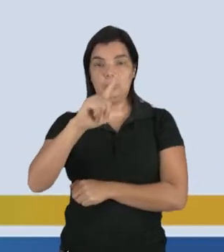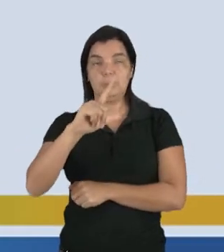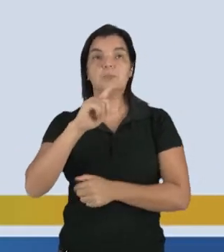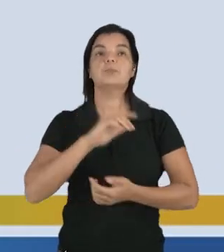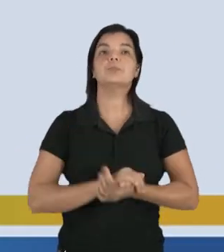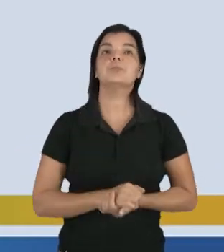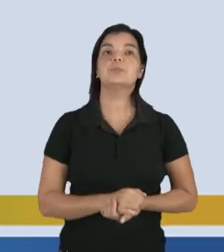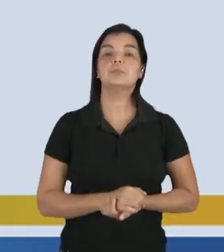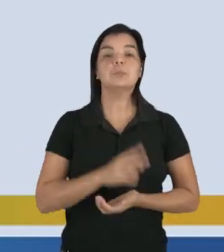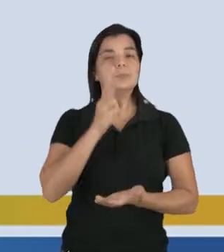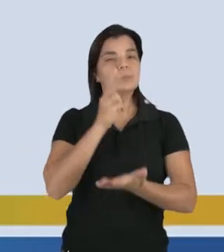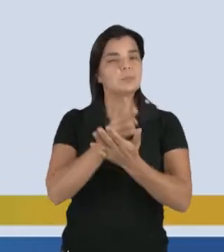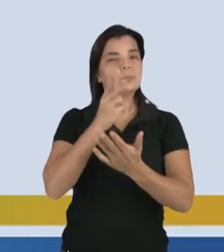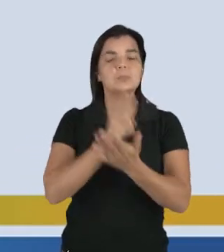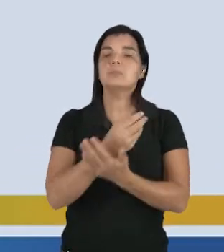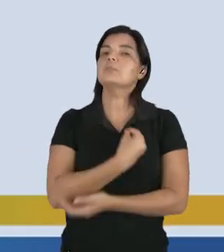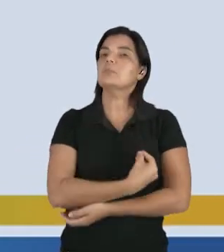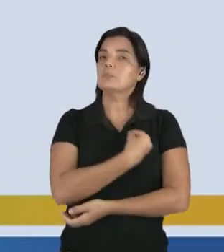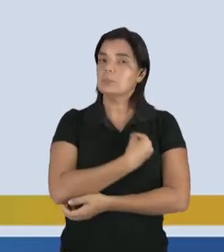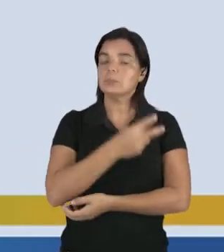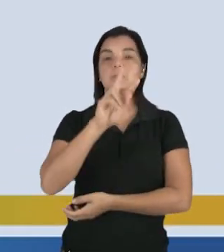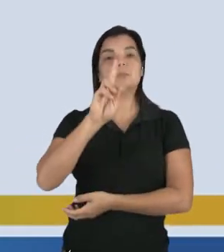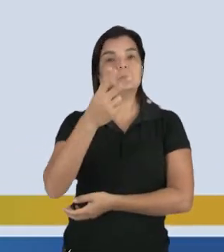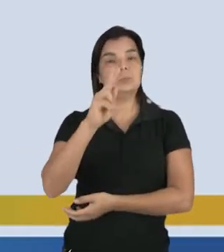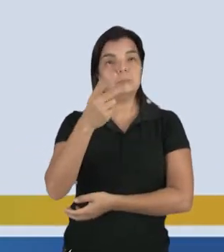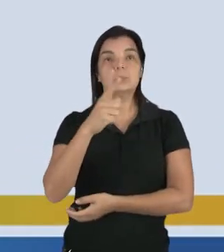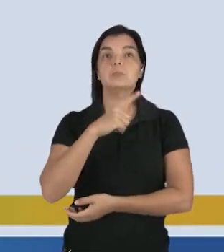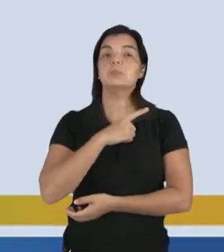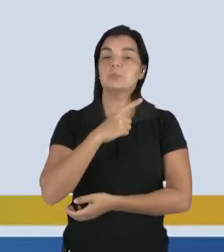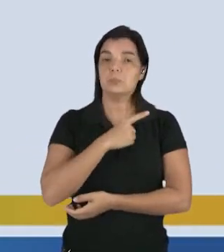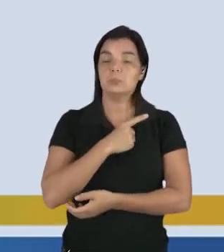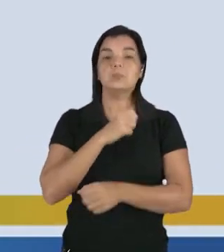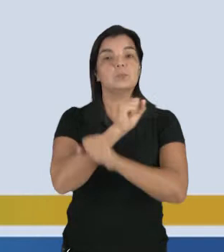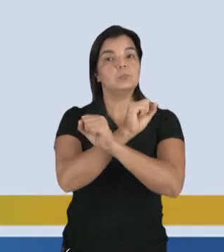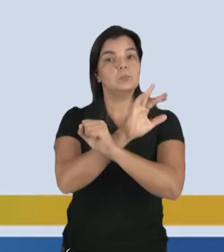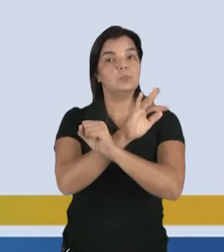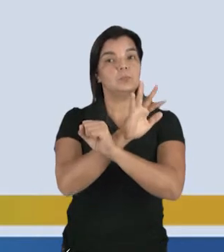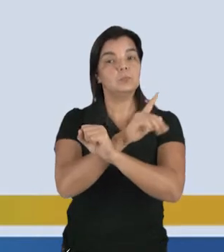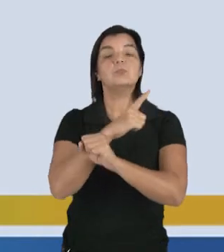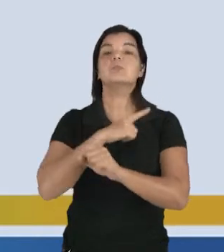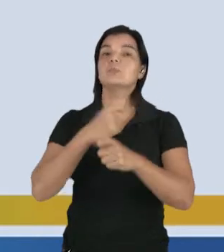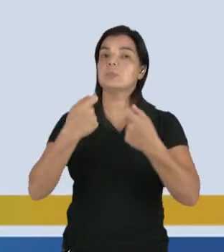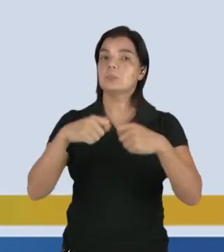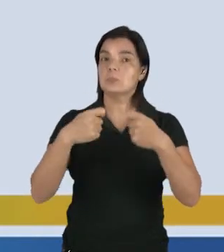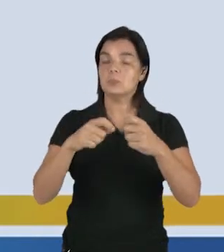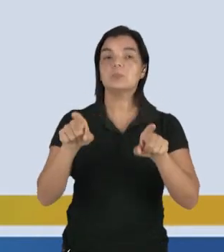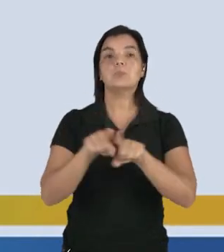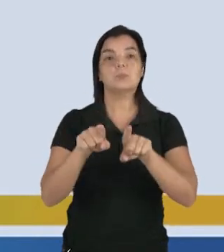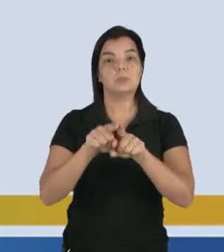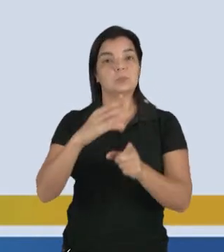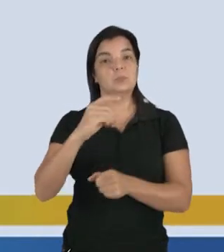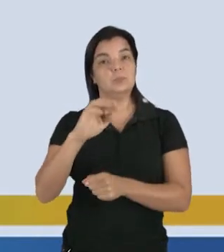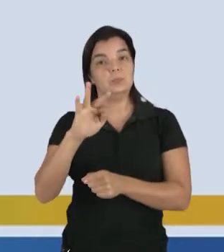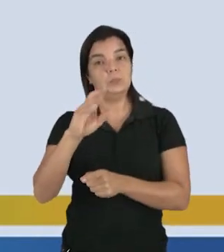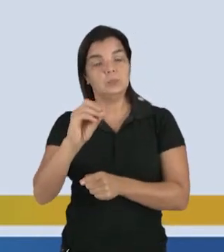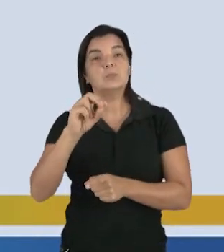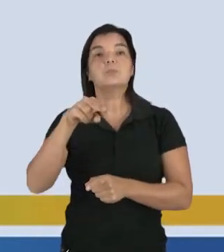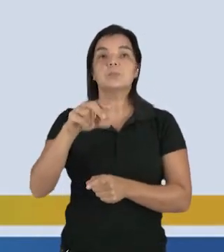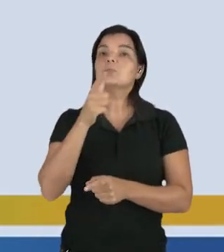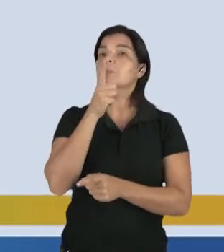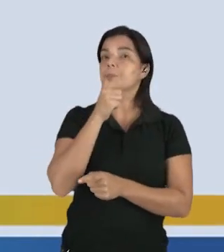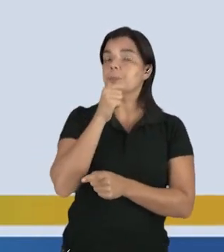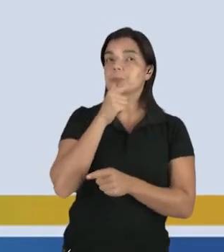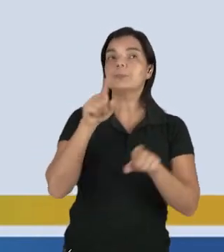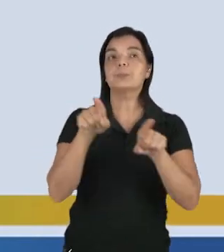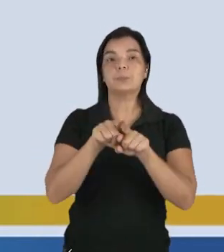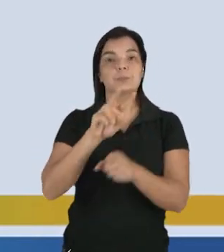do hidrogênio, ok? Que aí, para que eu tenha um ácido, é necessário que eu tenha um cátion em meio aquoso,